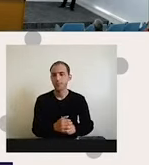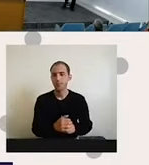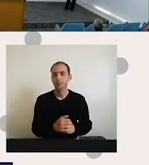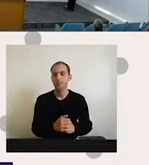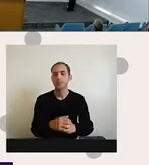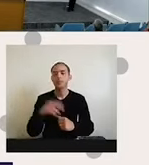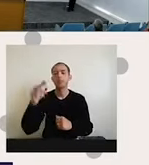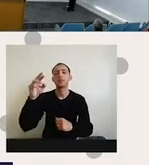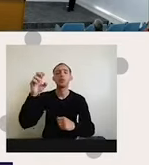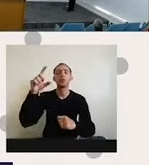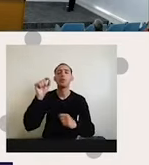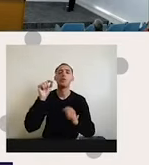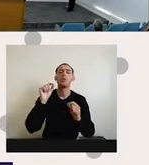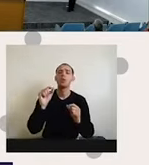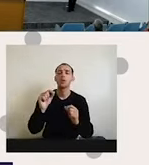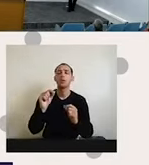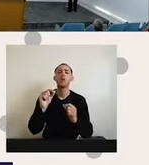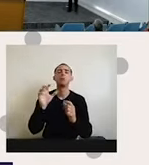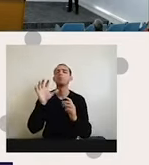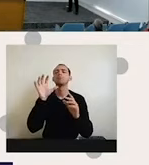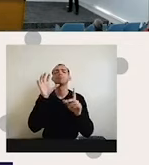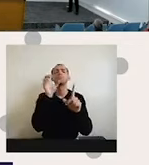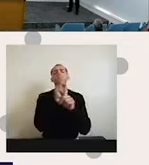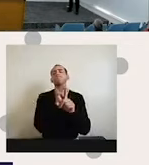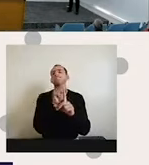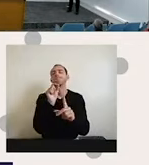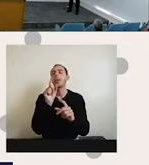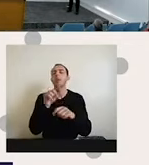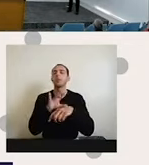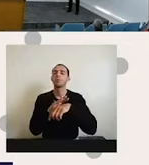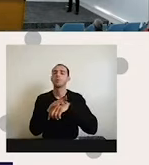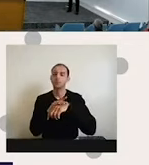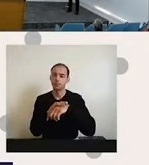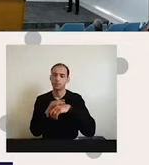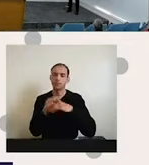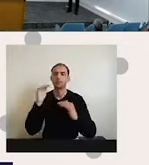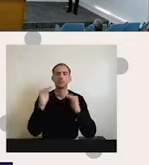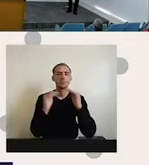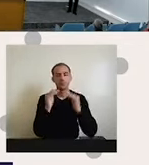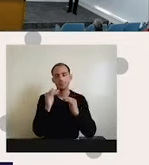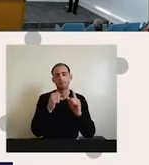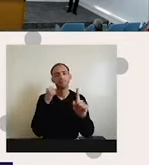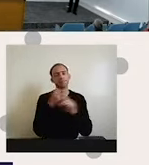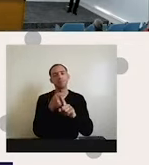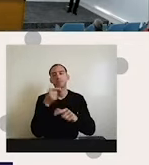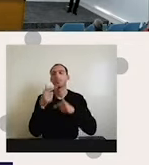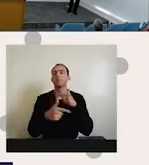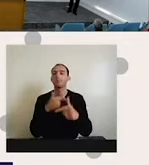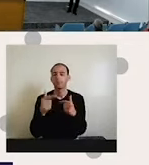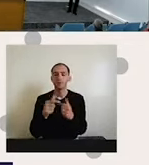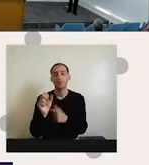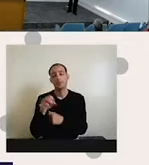acidentes de trabalho propriamente dito. E, para esse tipo de nexo, basicamente, é quando a pessoa chega com a CAT lá na nossa frente, ou com um